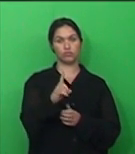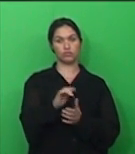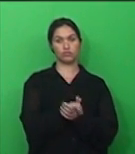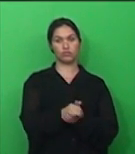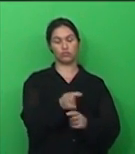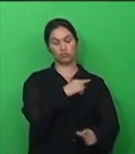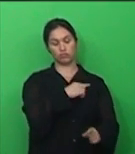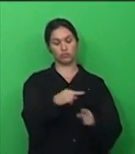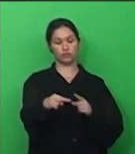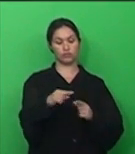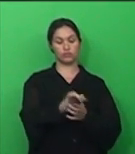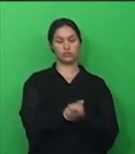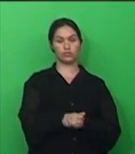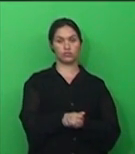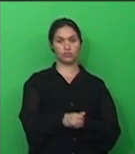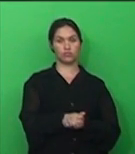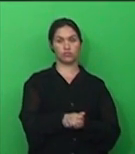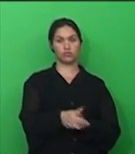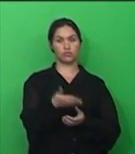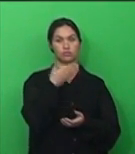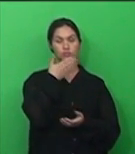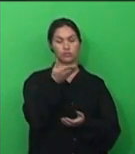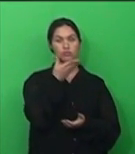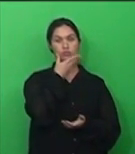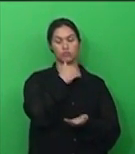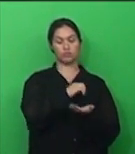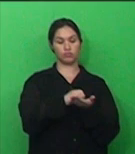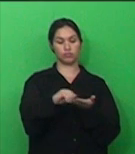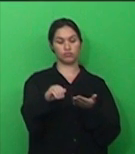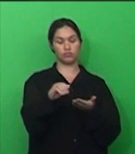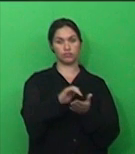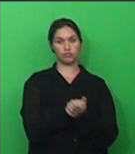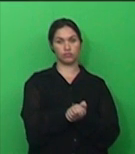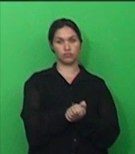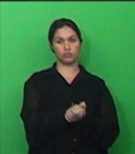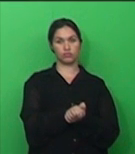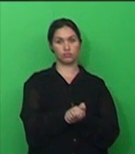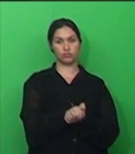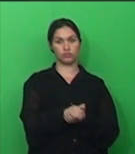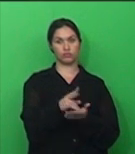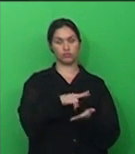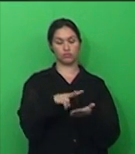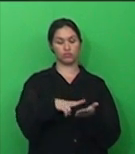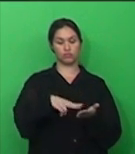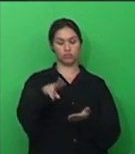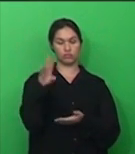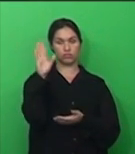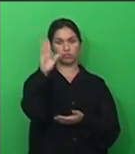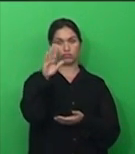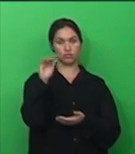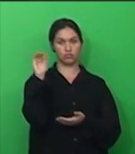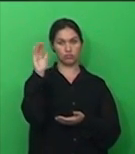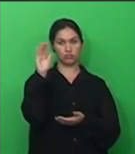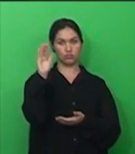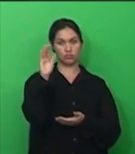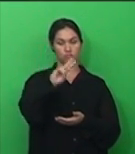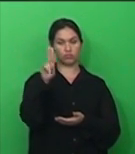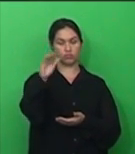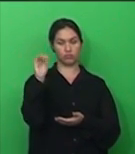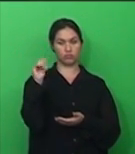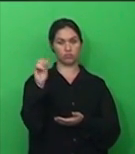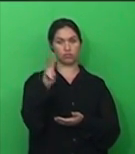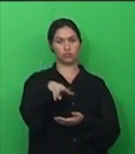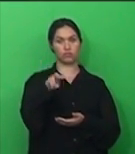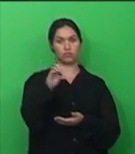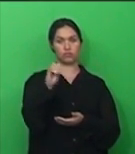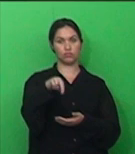veto. Solicito ao senhor secretário para que faça a chamada. Vereador Ademir Honorato,